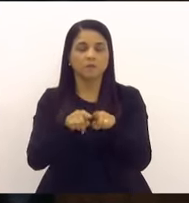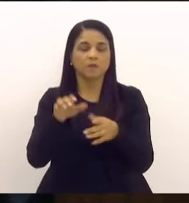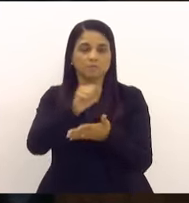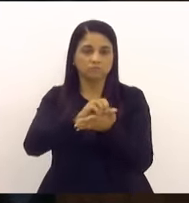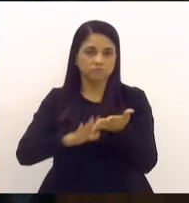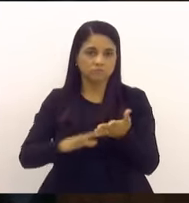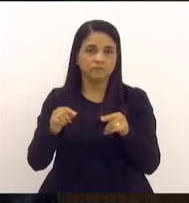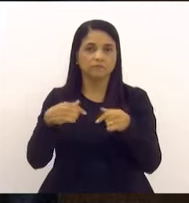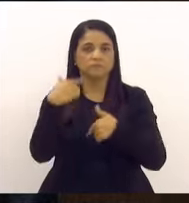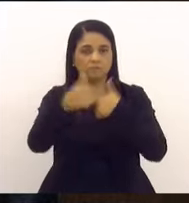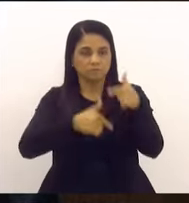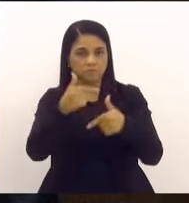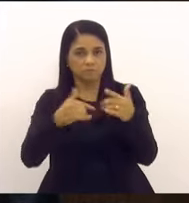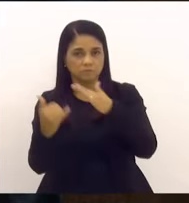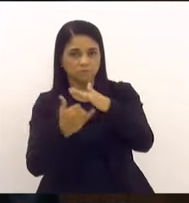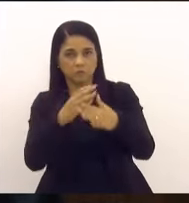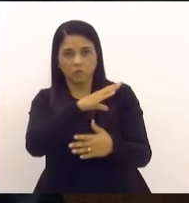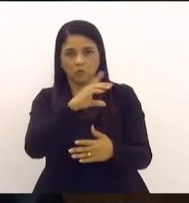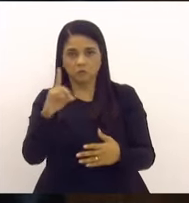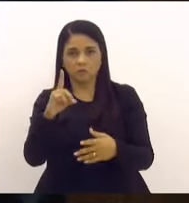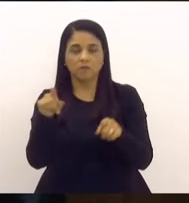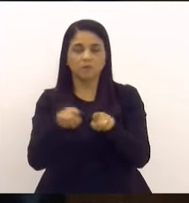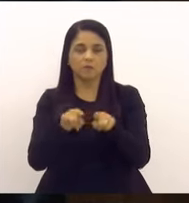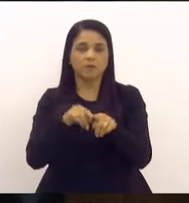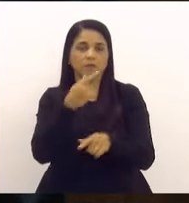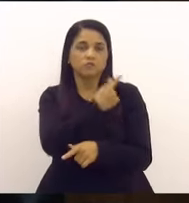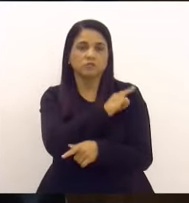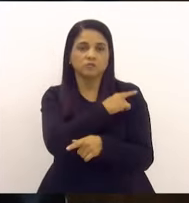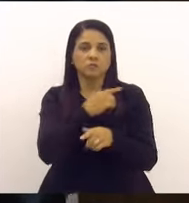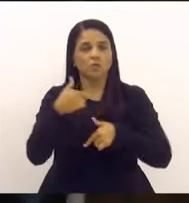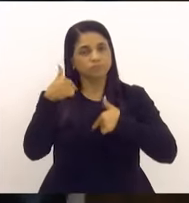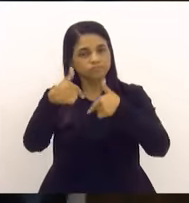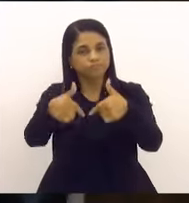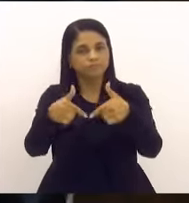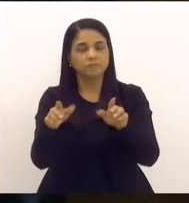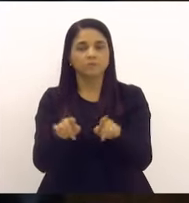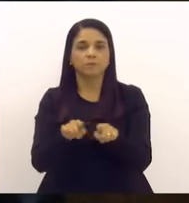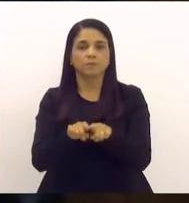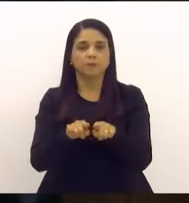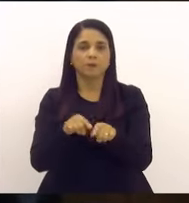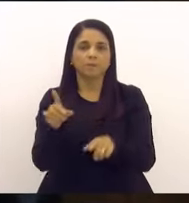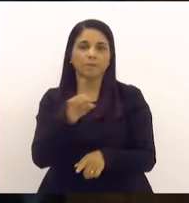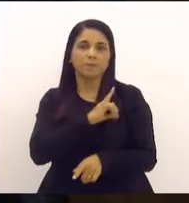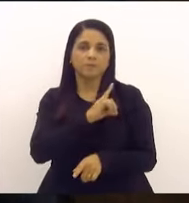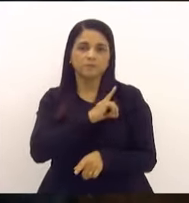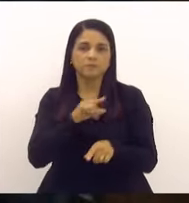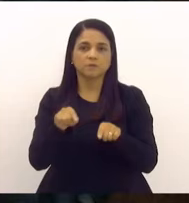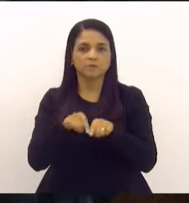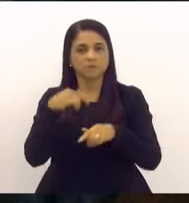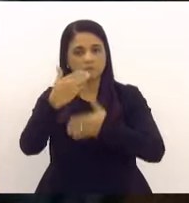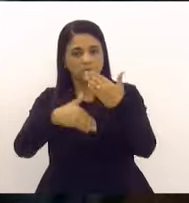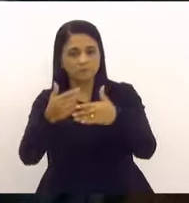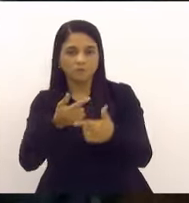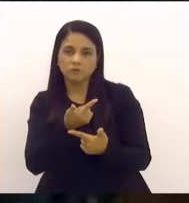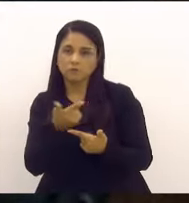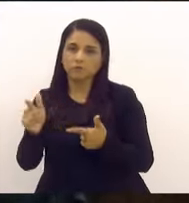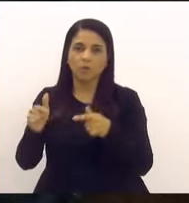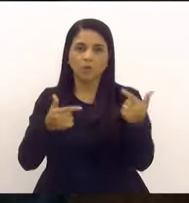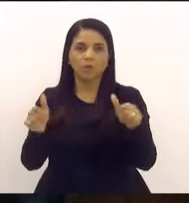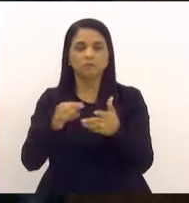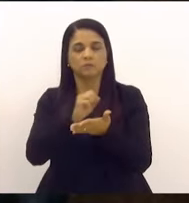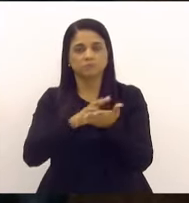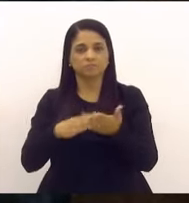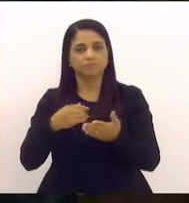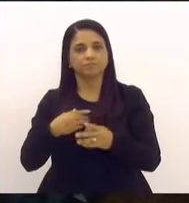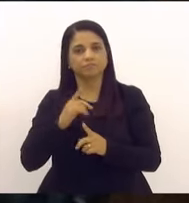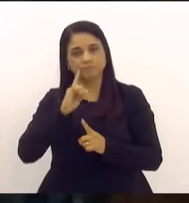instituição, planejar, dirigir e coordenar atividades inerentes à gestão operacional e produtividade policial, bem como desempenhar outras atividades que lhe forem